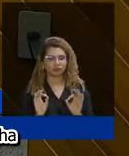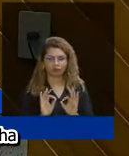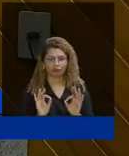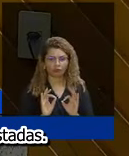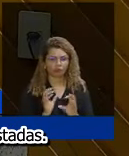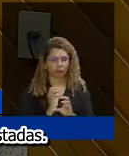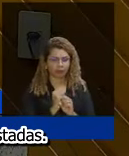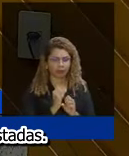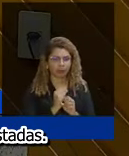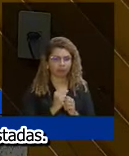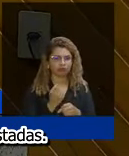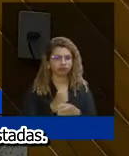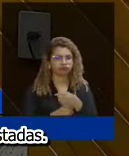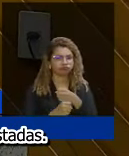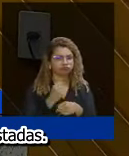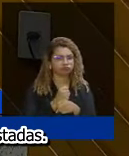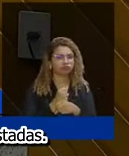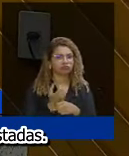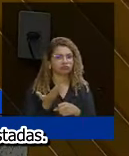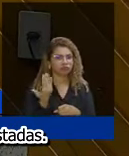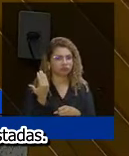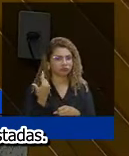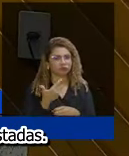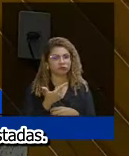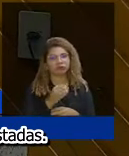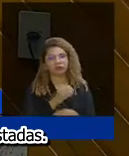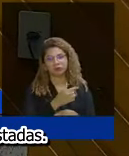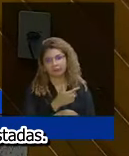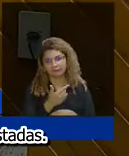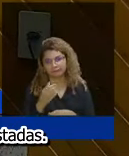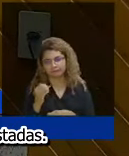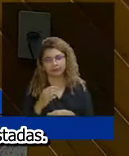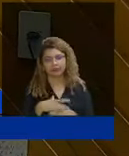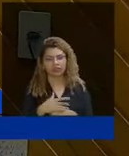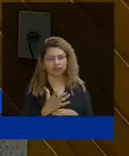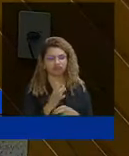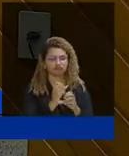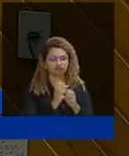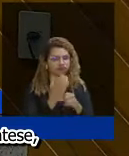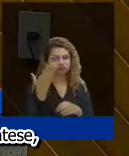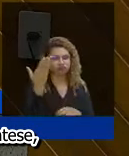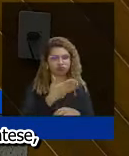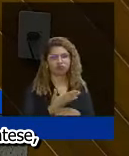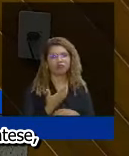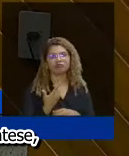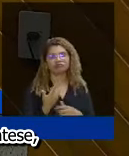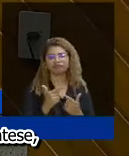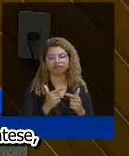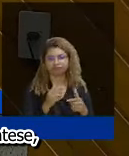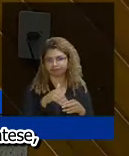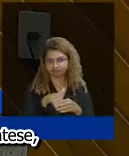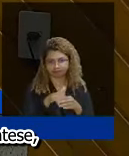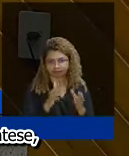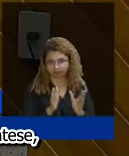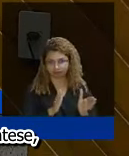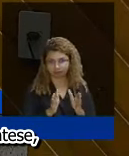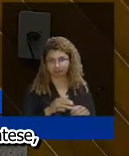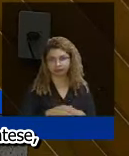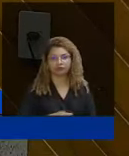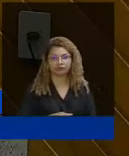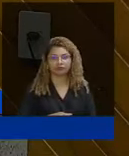de campanha relativas às eleições de 2020 julgadas como não prestadas. Em suas razões recursais, alega o recorrente,